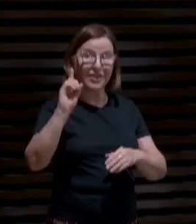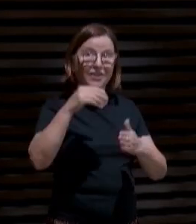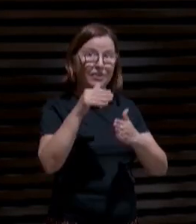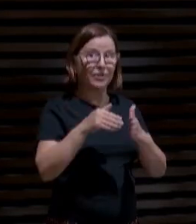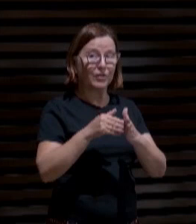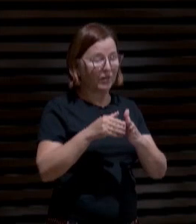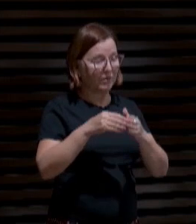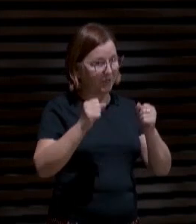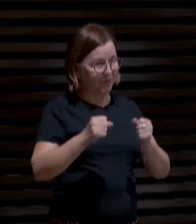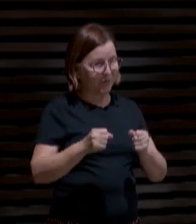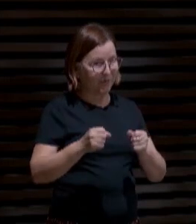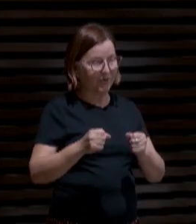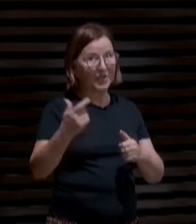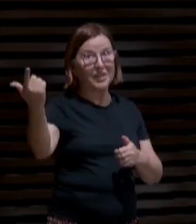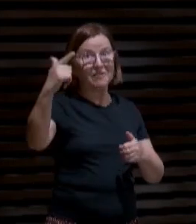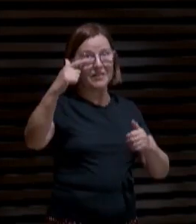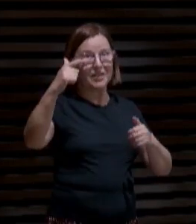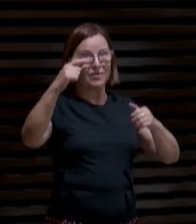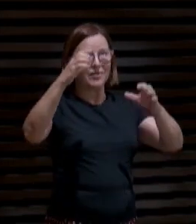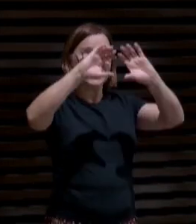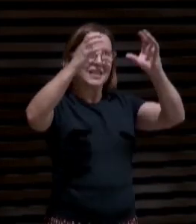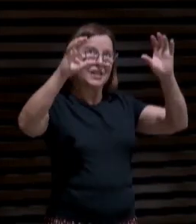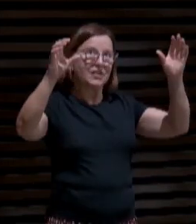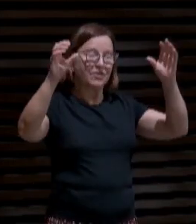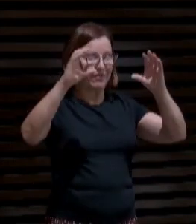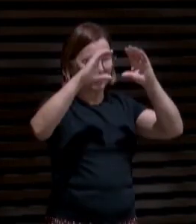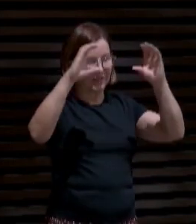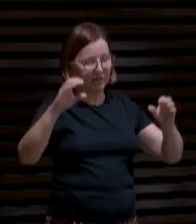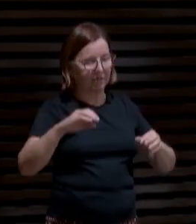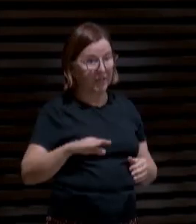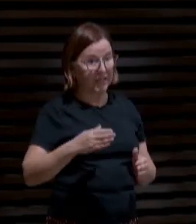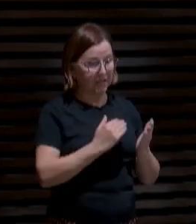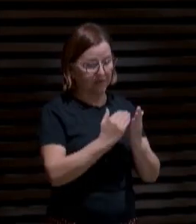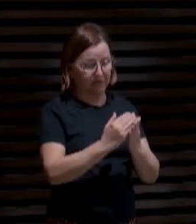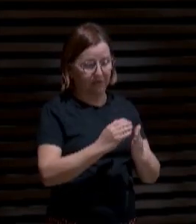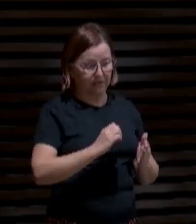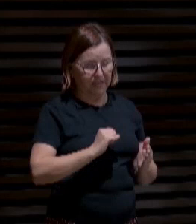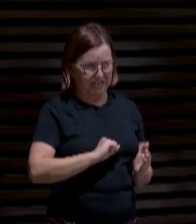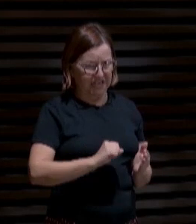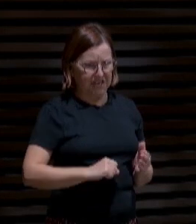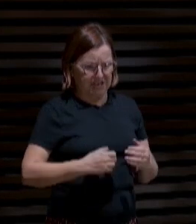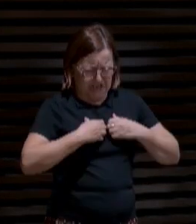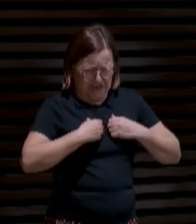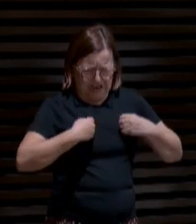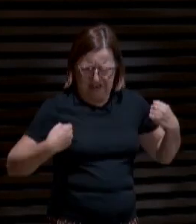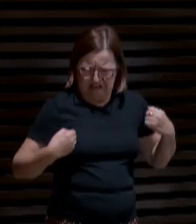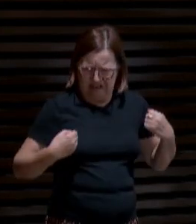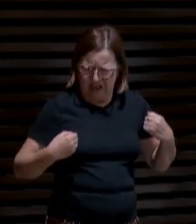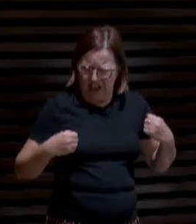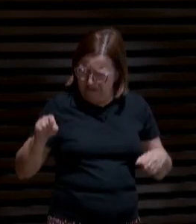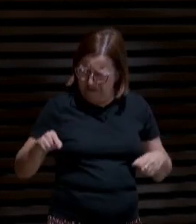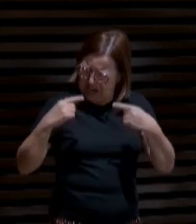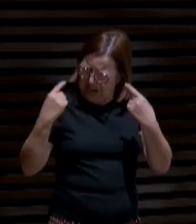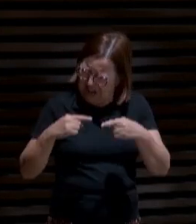do céu. Então, o sumo sacerdote rasgou as suas vestes, dizendo: